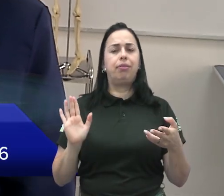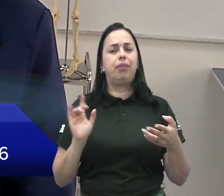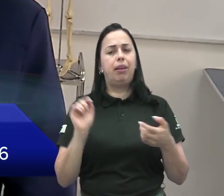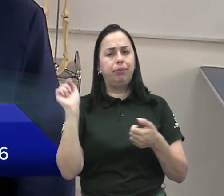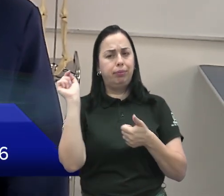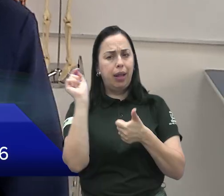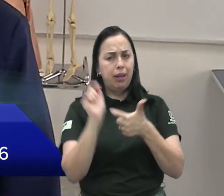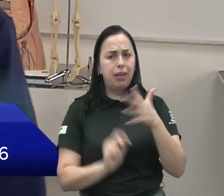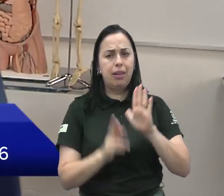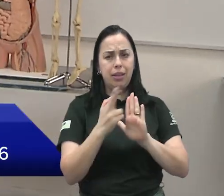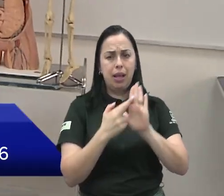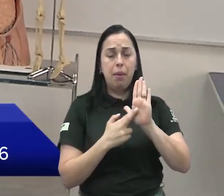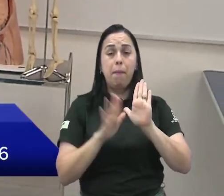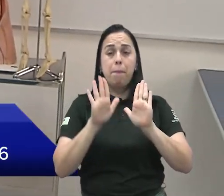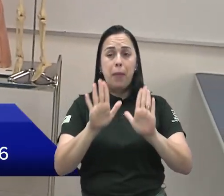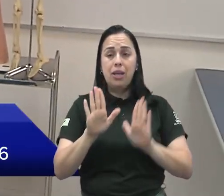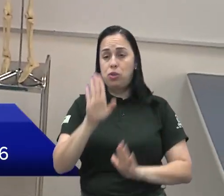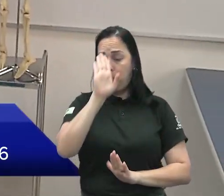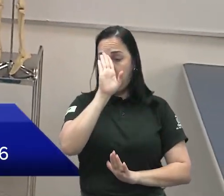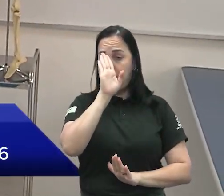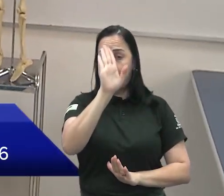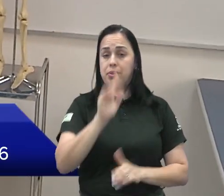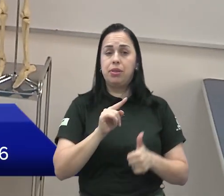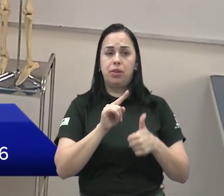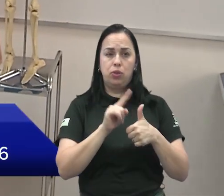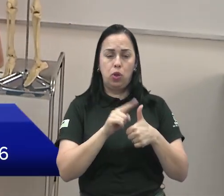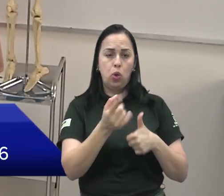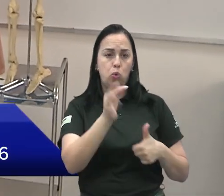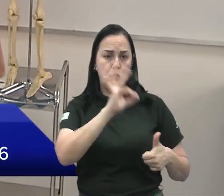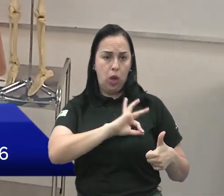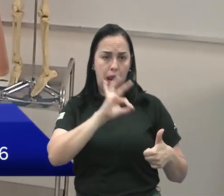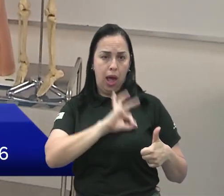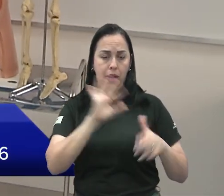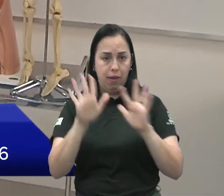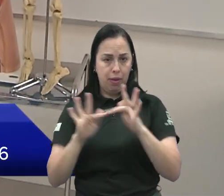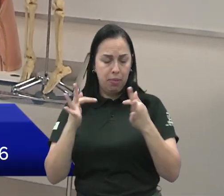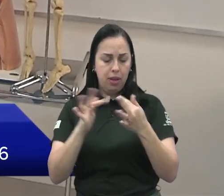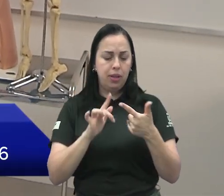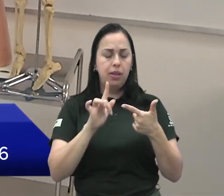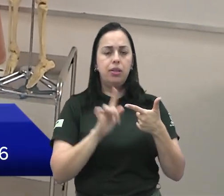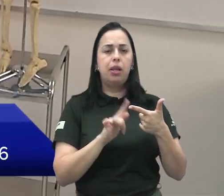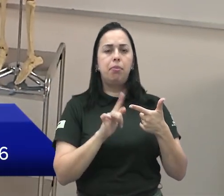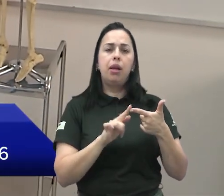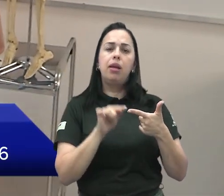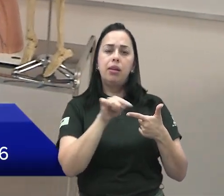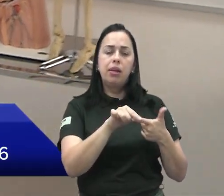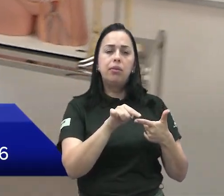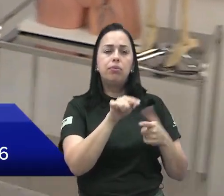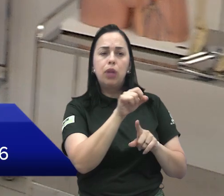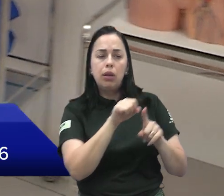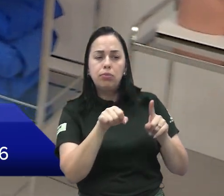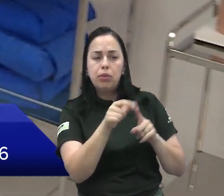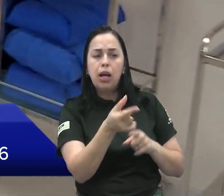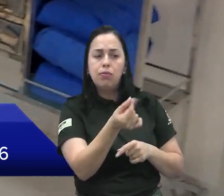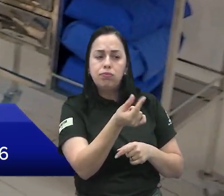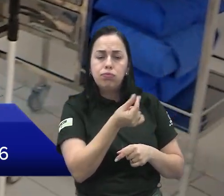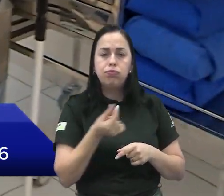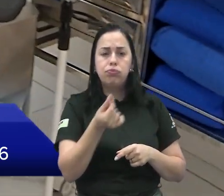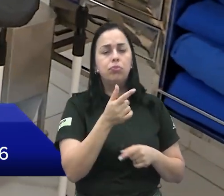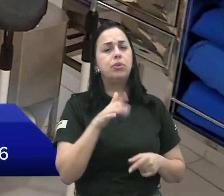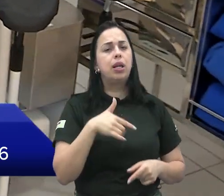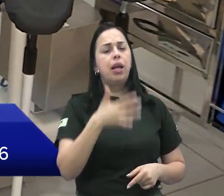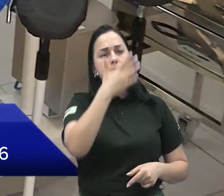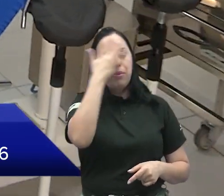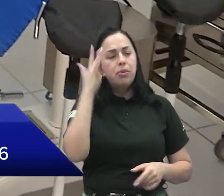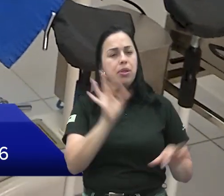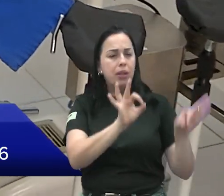Existem vários critérios, porém os principais estão relacionados com a renda per capita familiar e o perfil socioeconômico do candidato. E quem